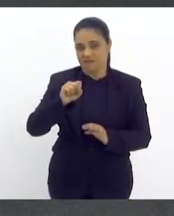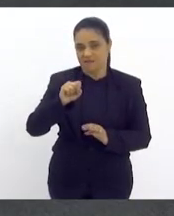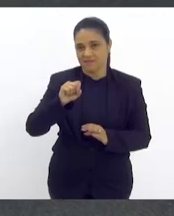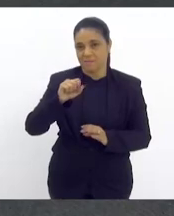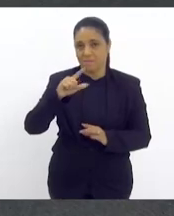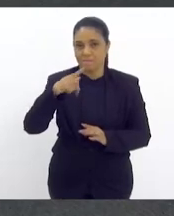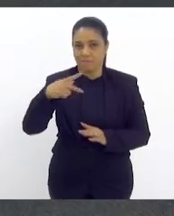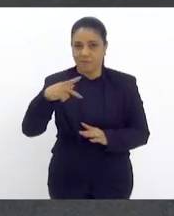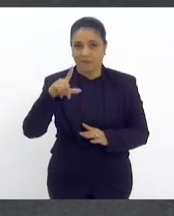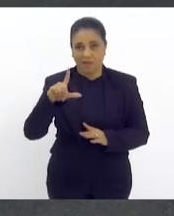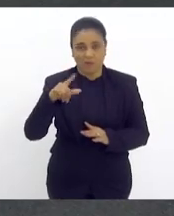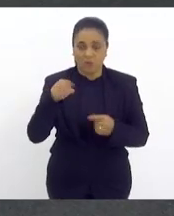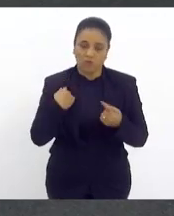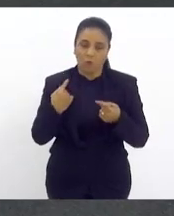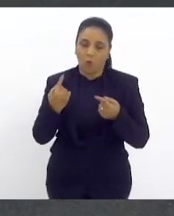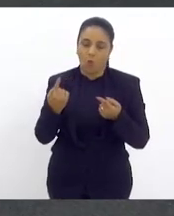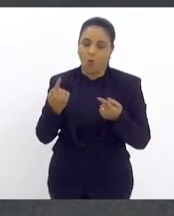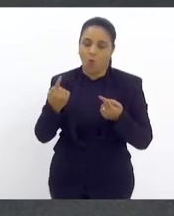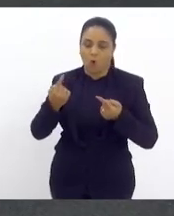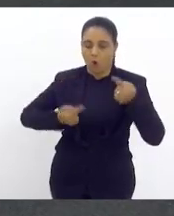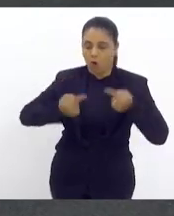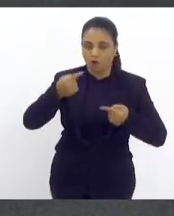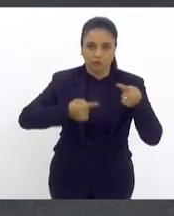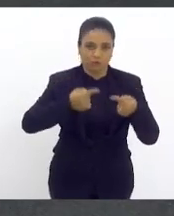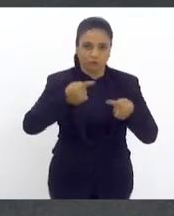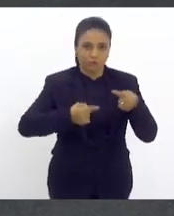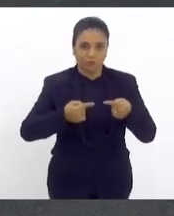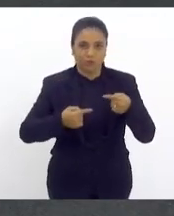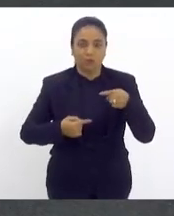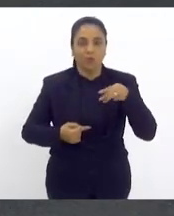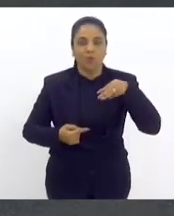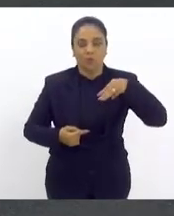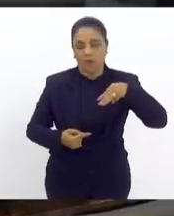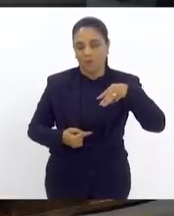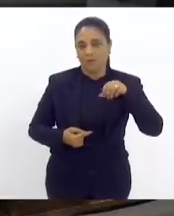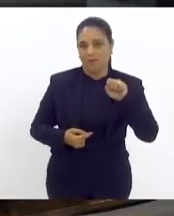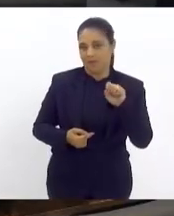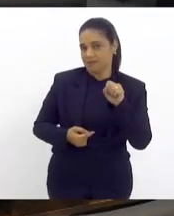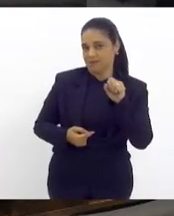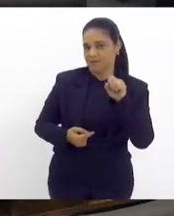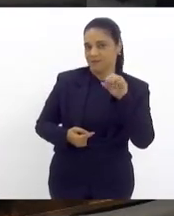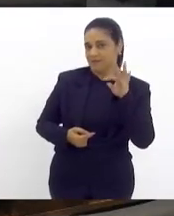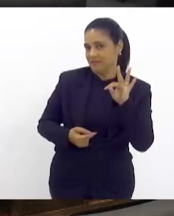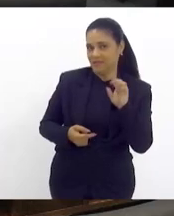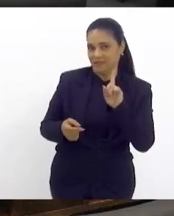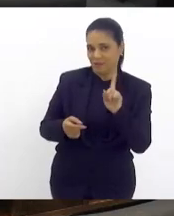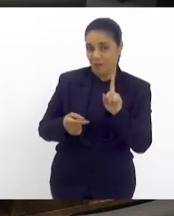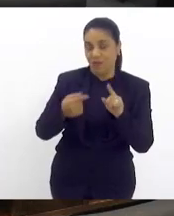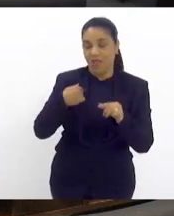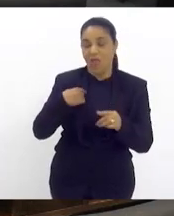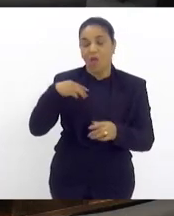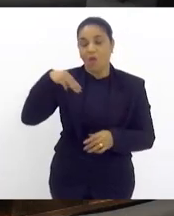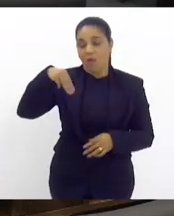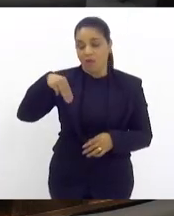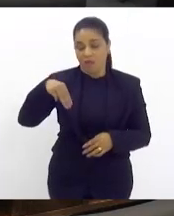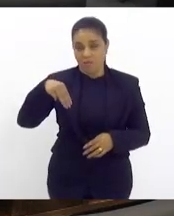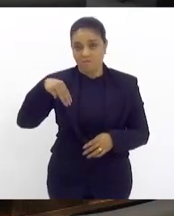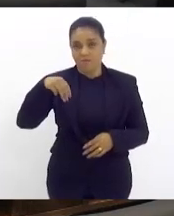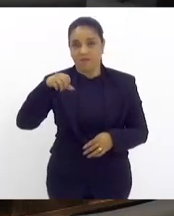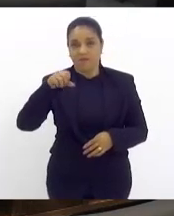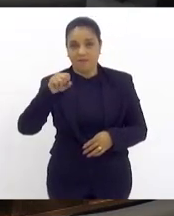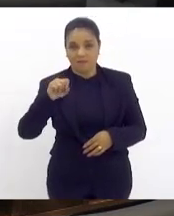o MST eu não vou concorrer com o MST mas é o mspl é um movimento